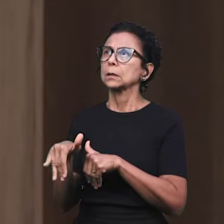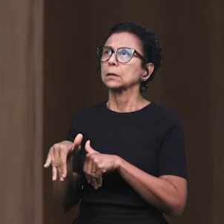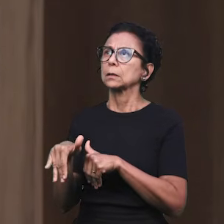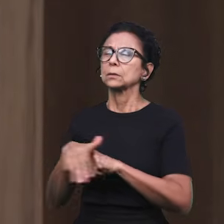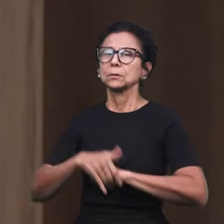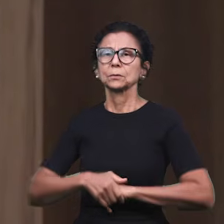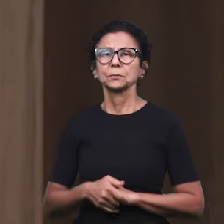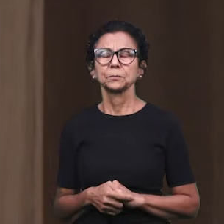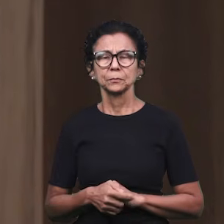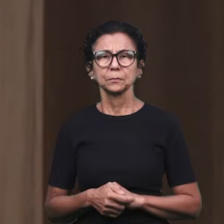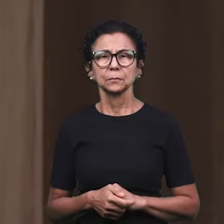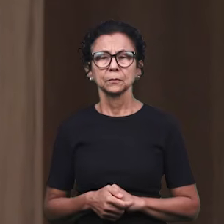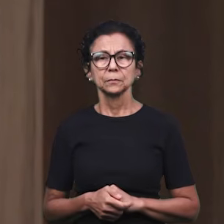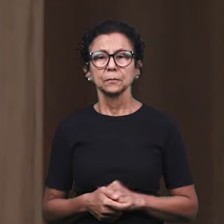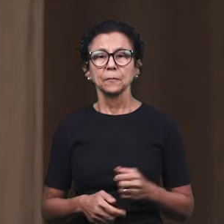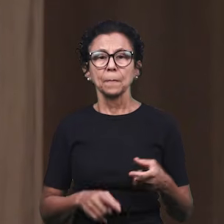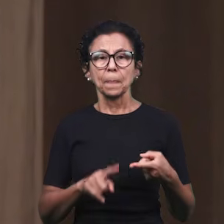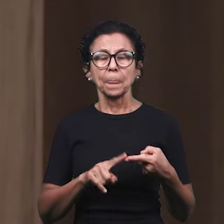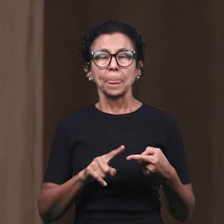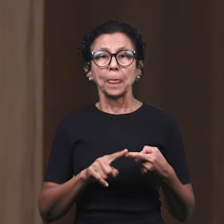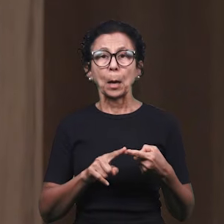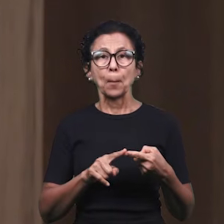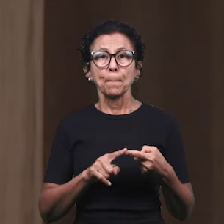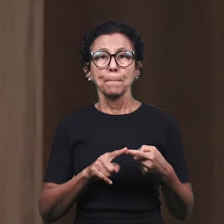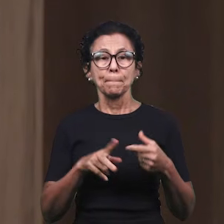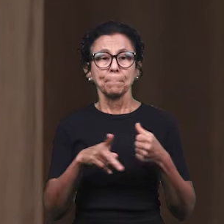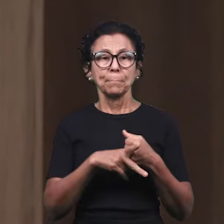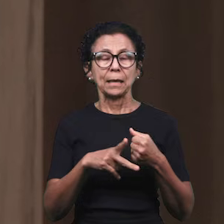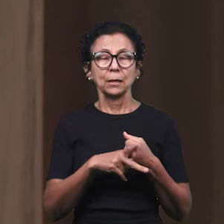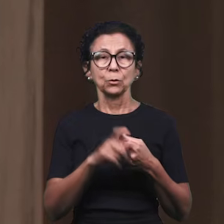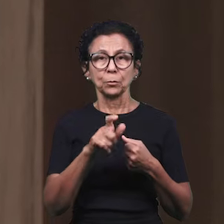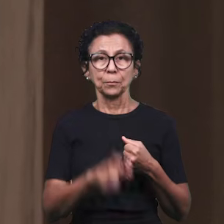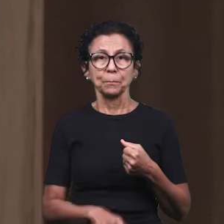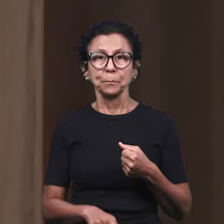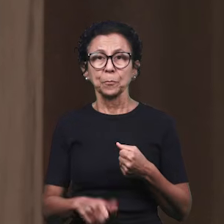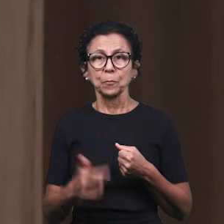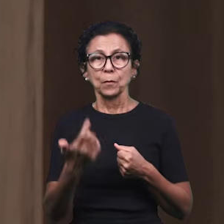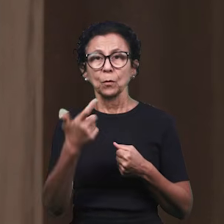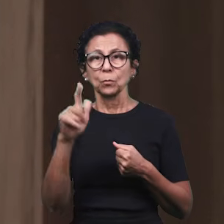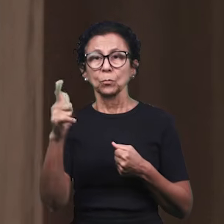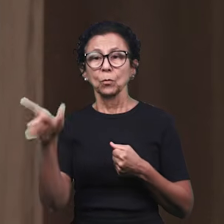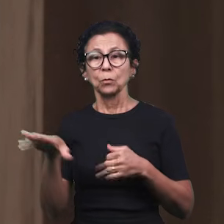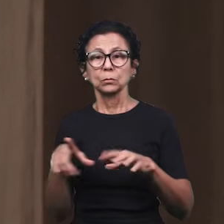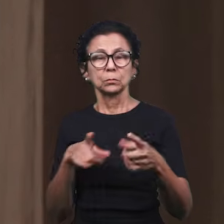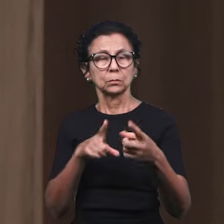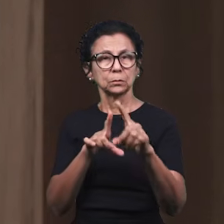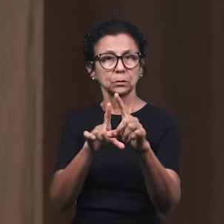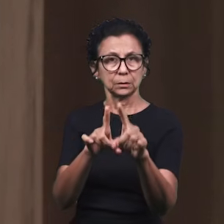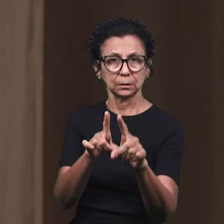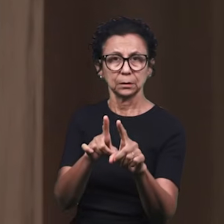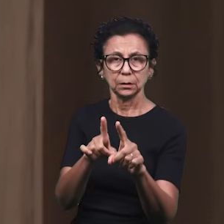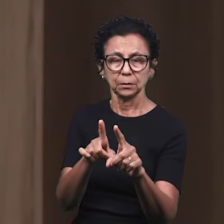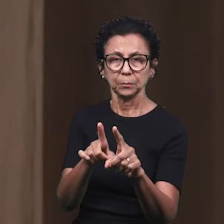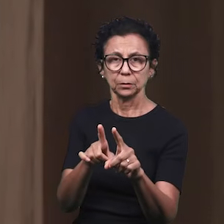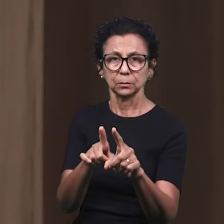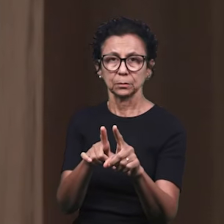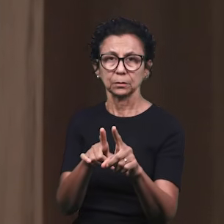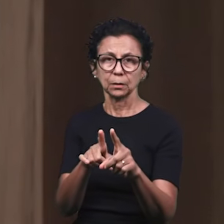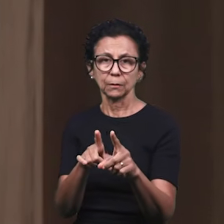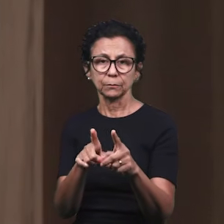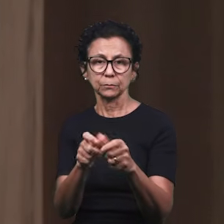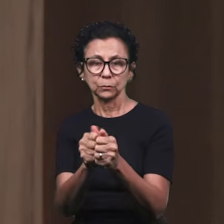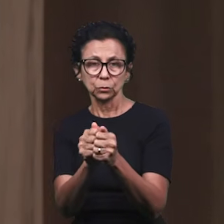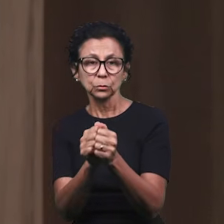discípulos que ali estavam com ele, eles viram que eles estavam diante do Senhor dos